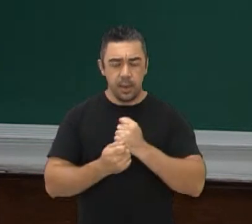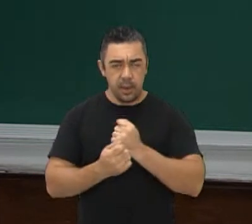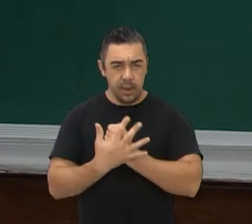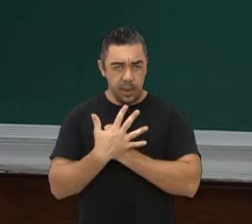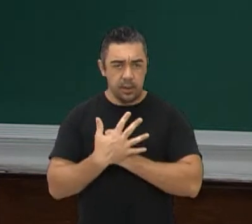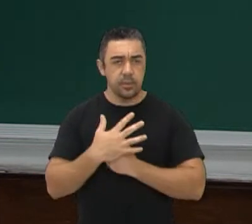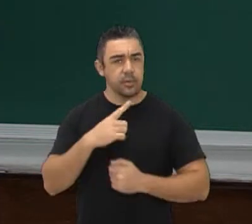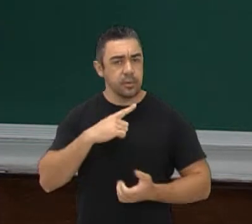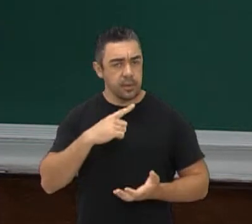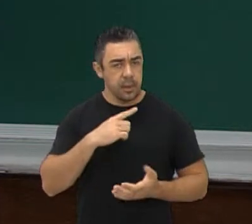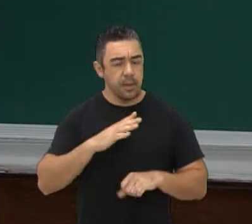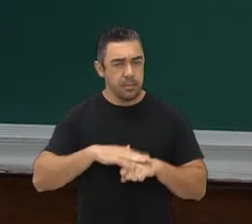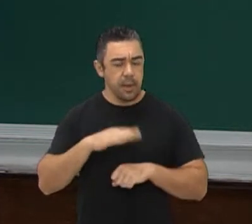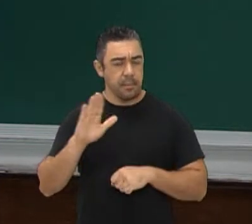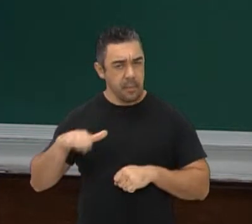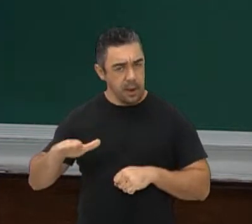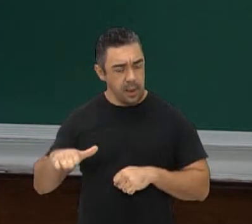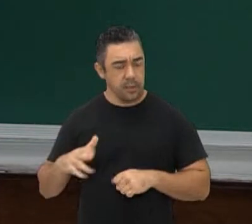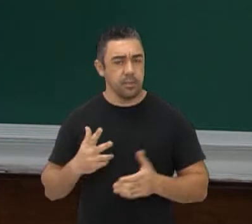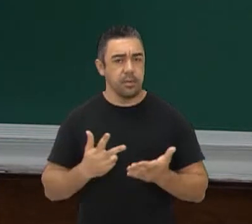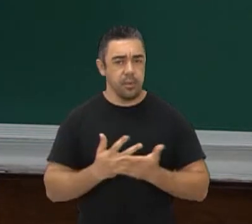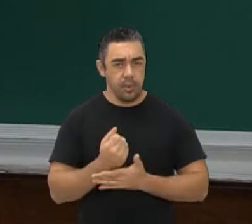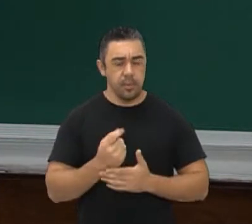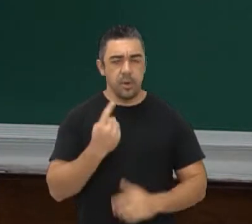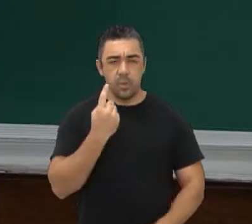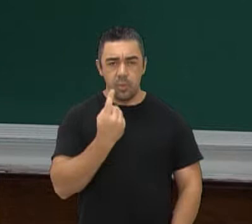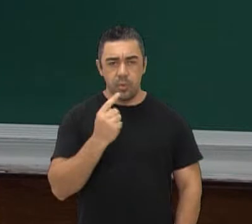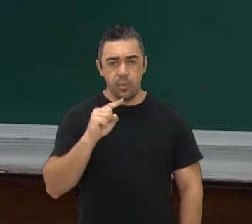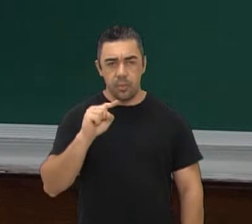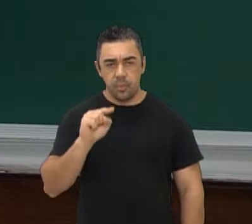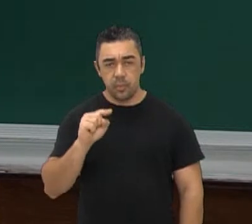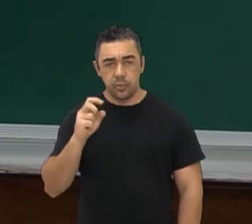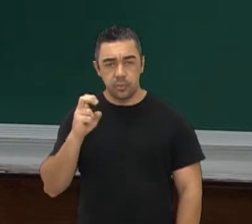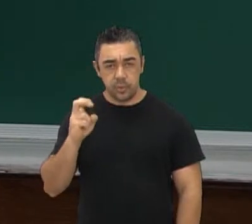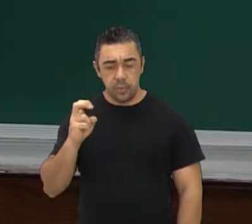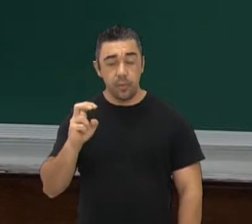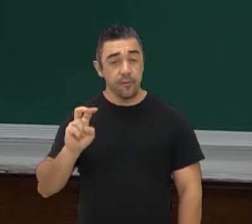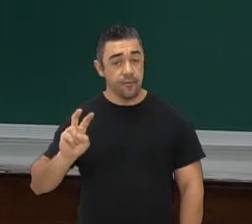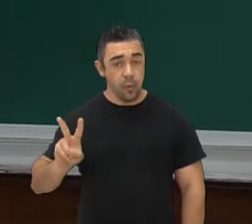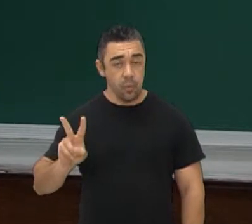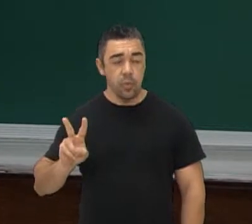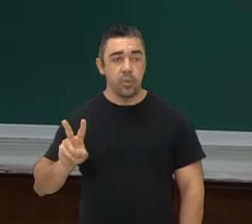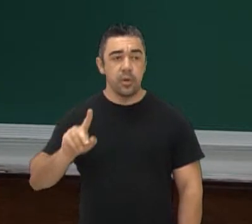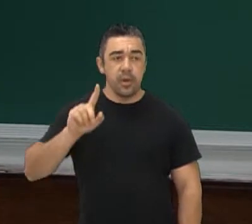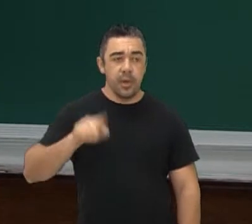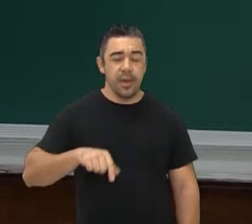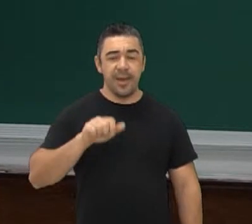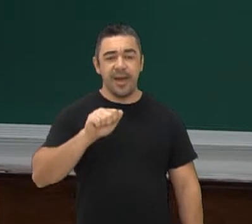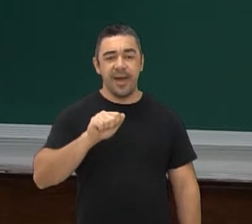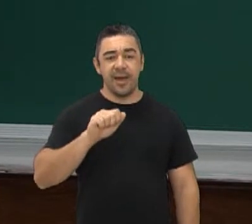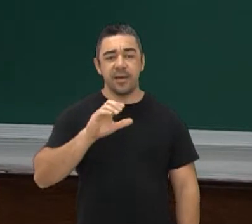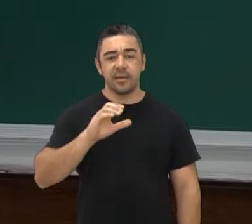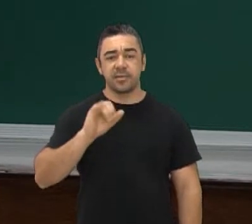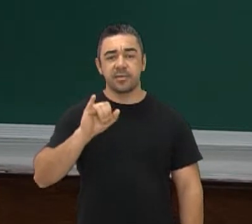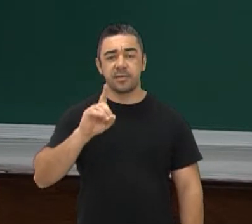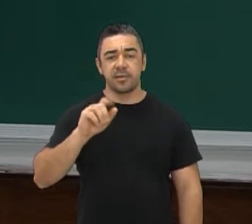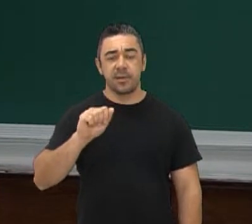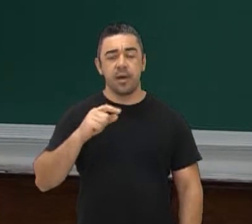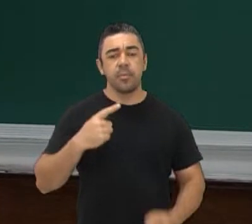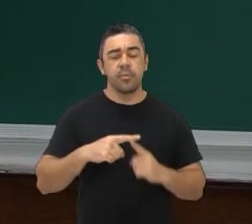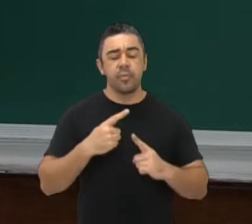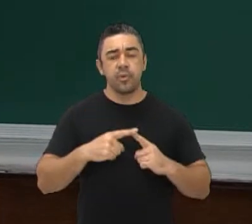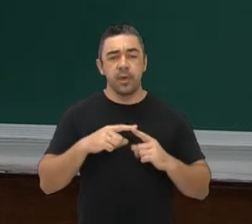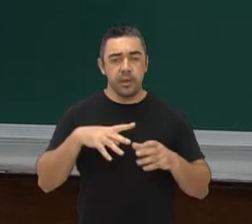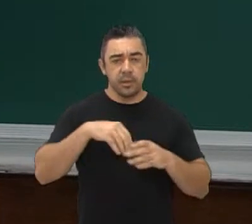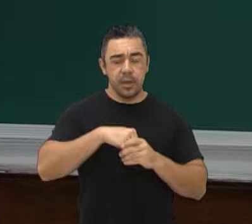comum que a gente tem, mais barata. A voltagem dela é 1,5 volts, ok? E ela é chamada ácida porque ela tem os seus condutores